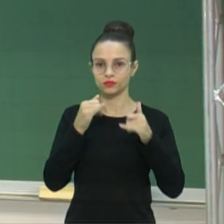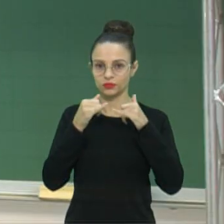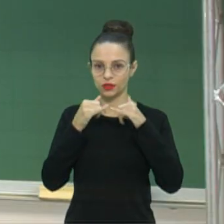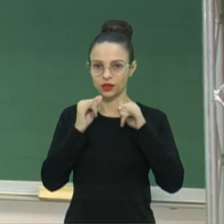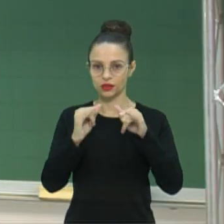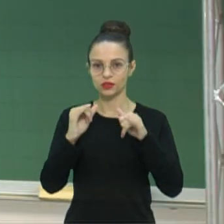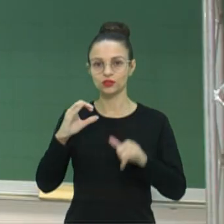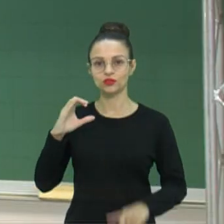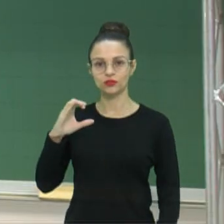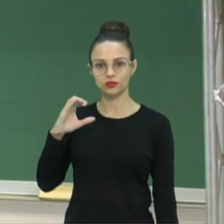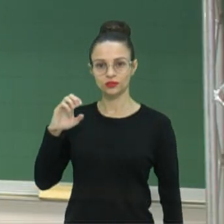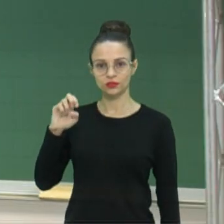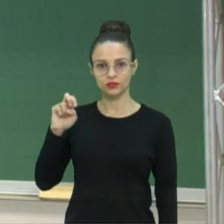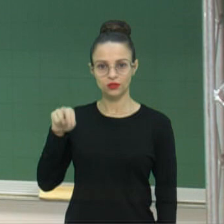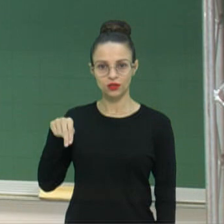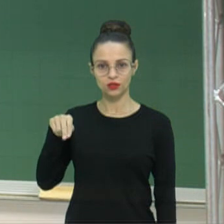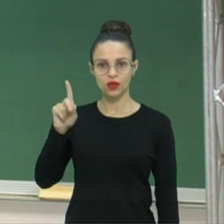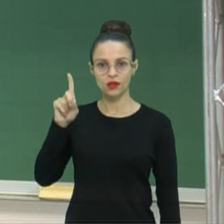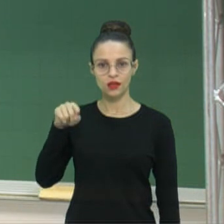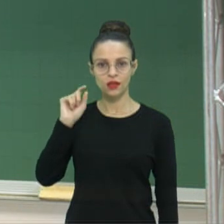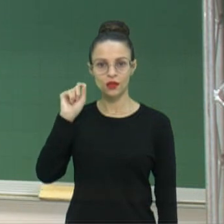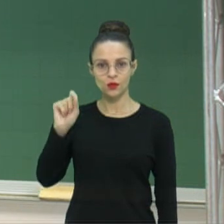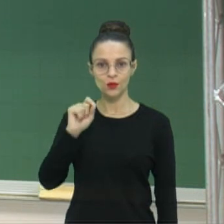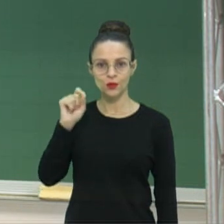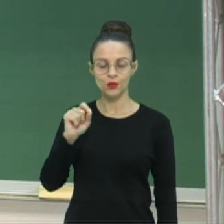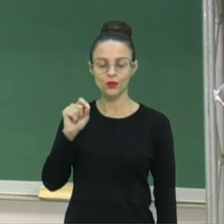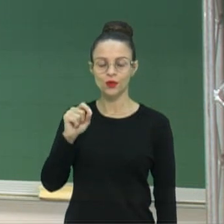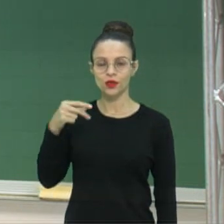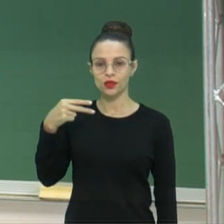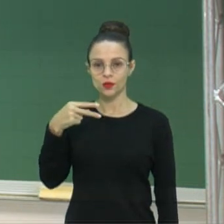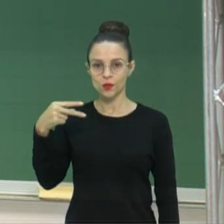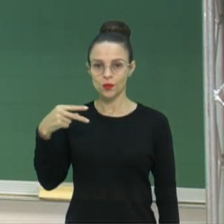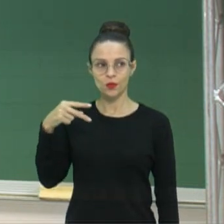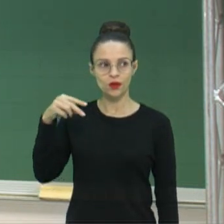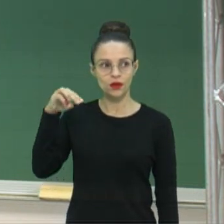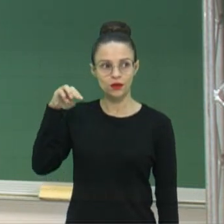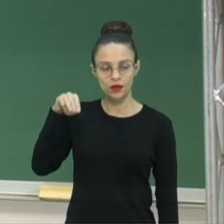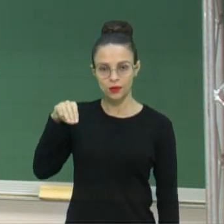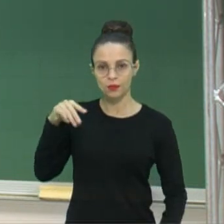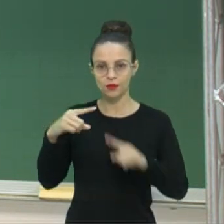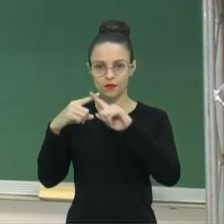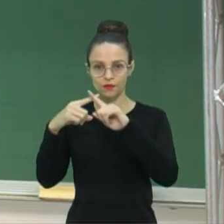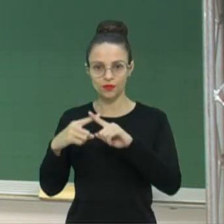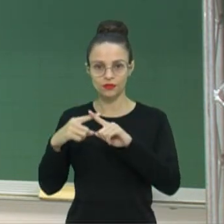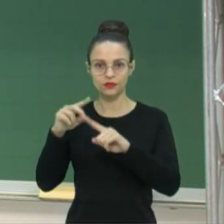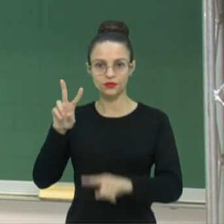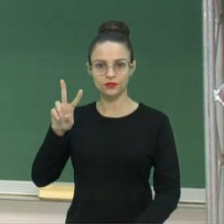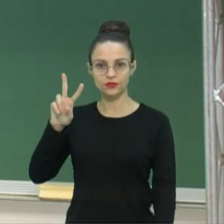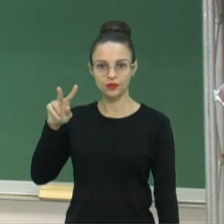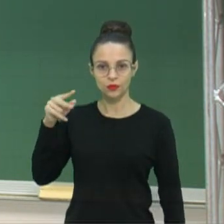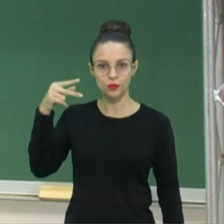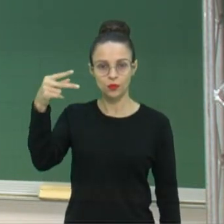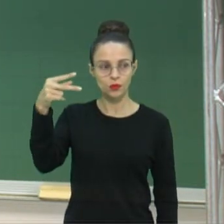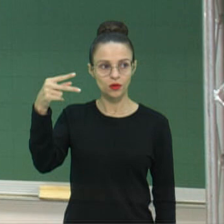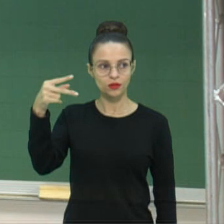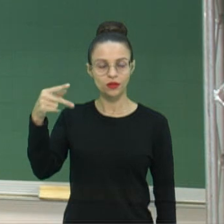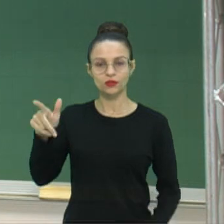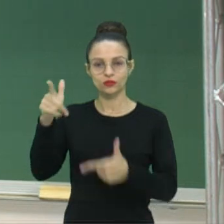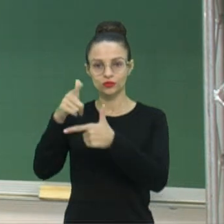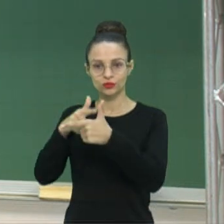cinética, ela é igual a mv ao quadrado sobre 2, certo?